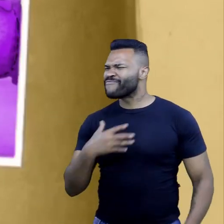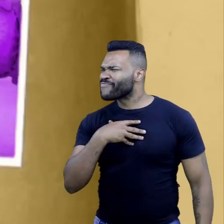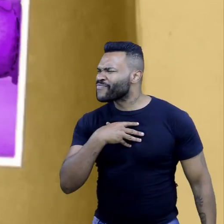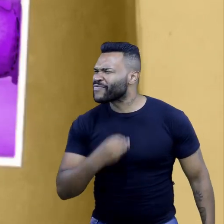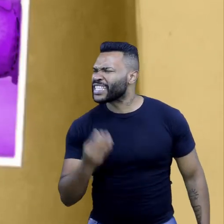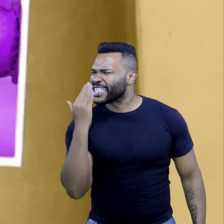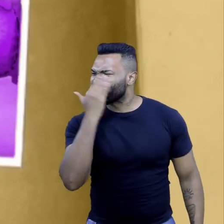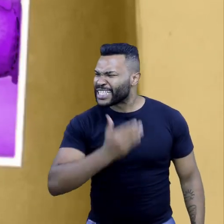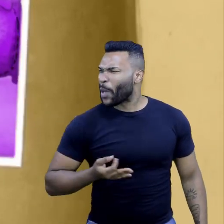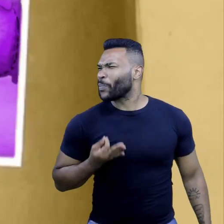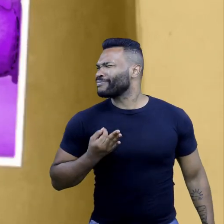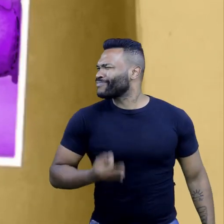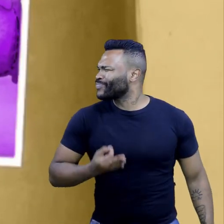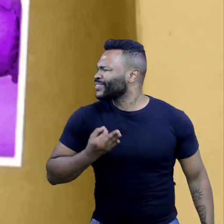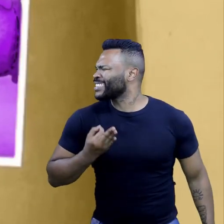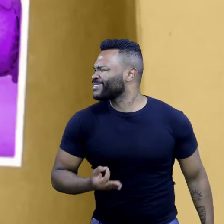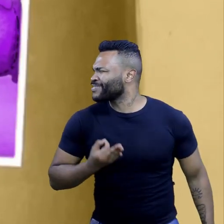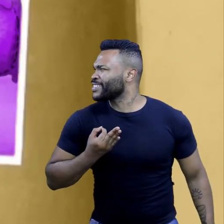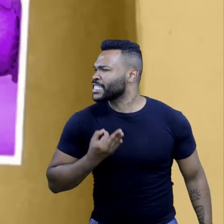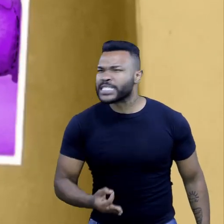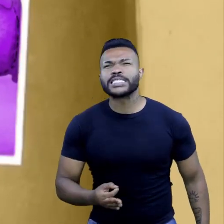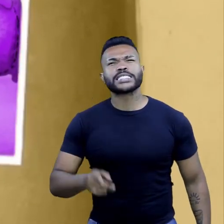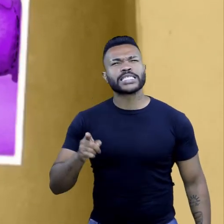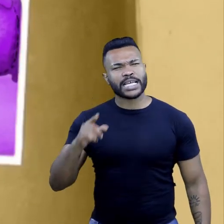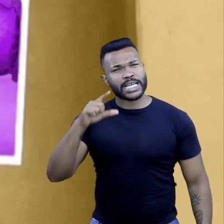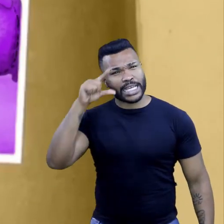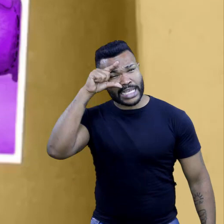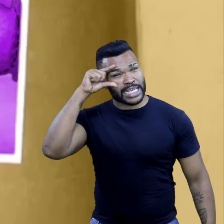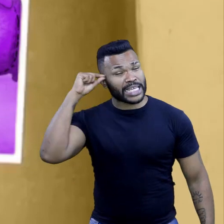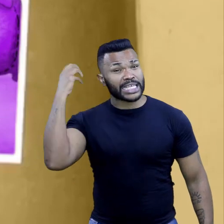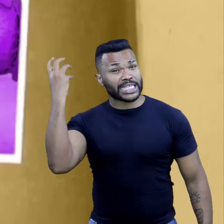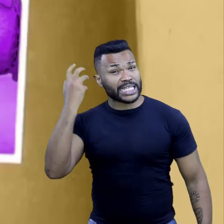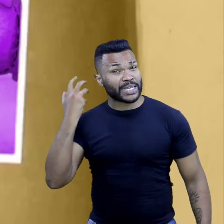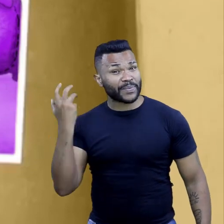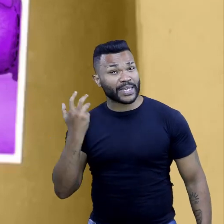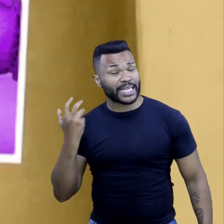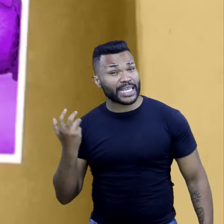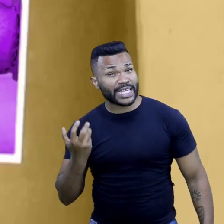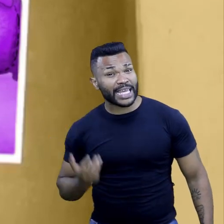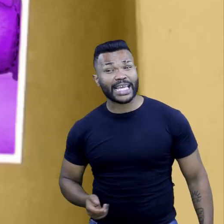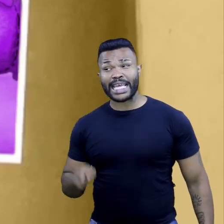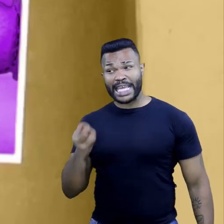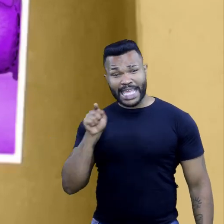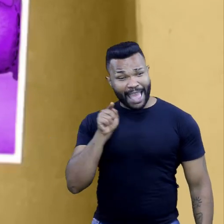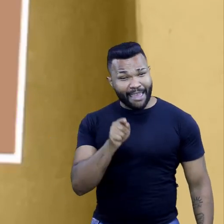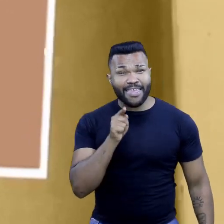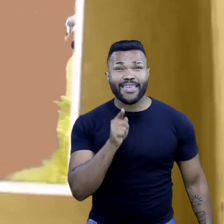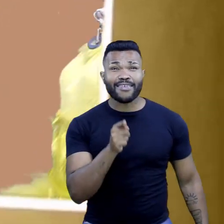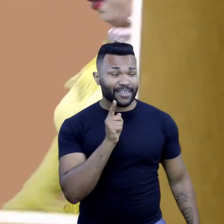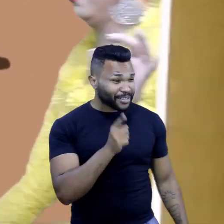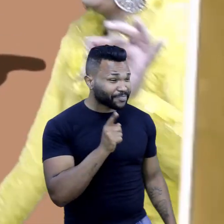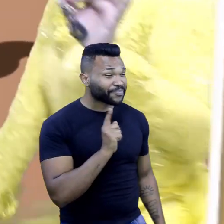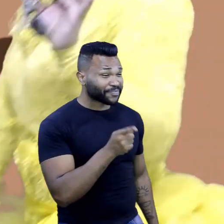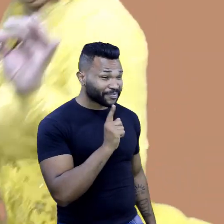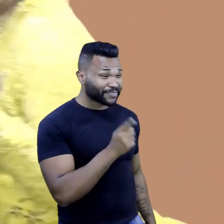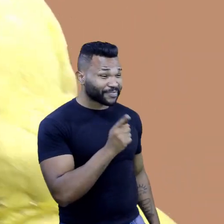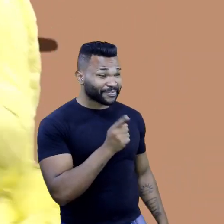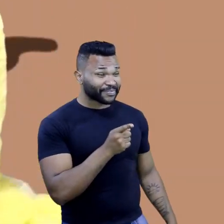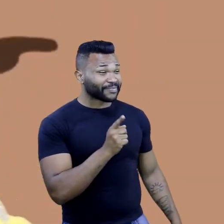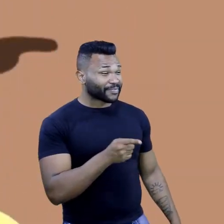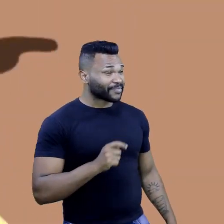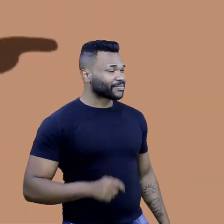Filha da putinha! Stripirella! Ela!